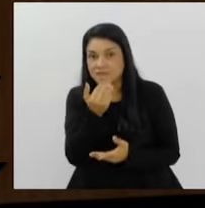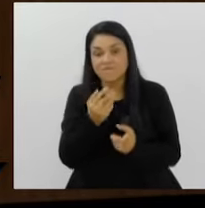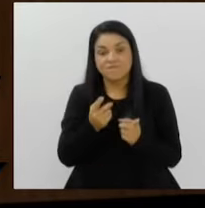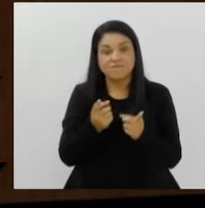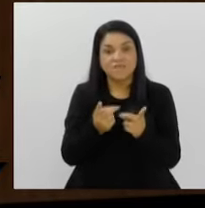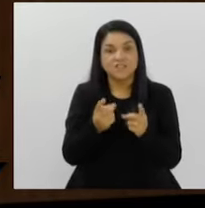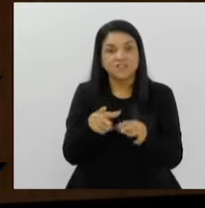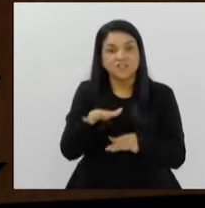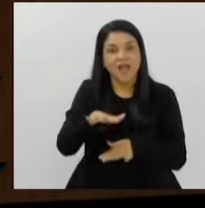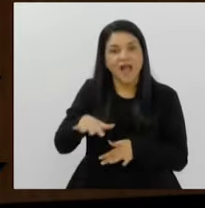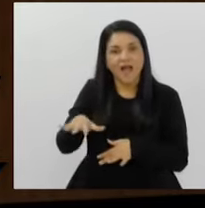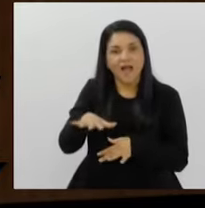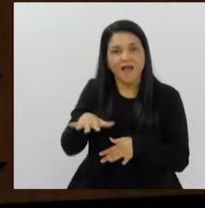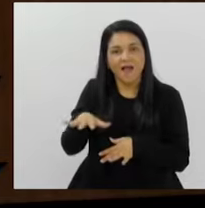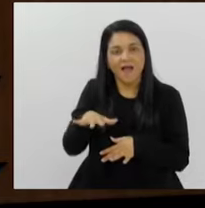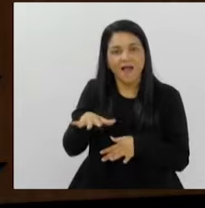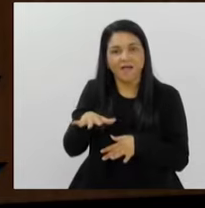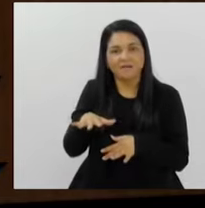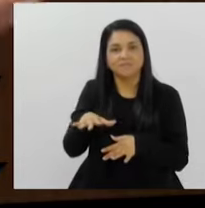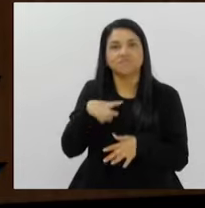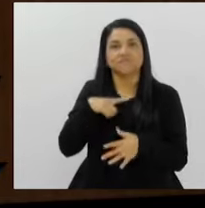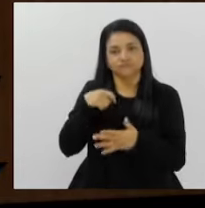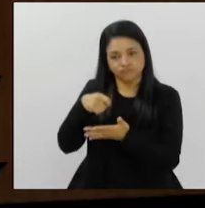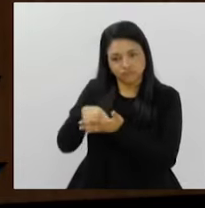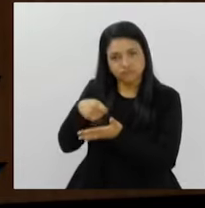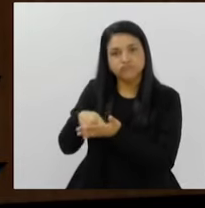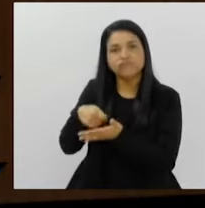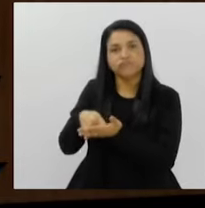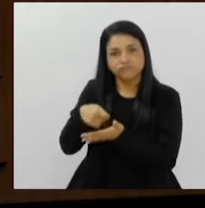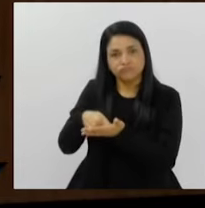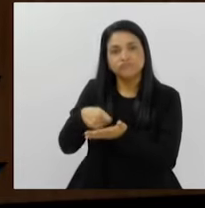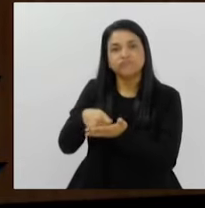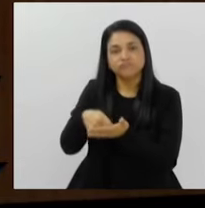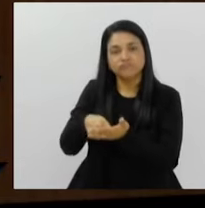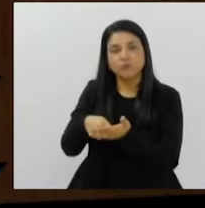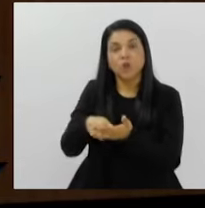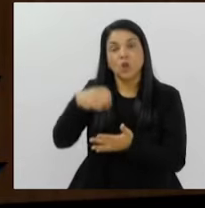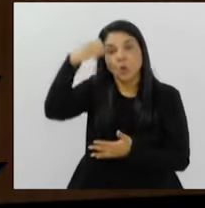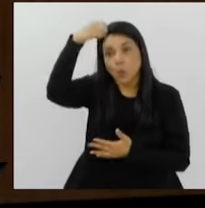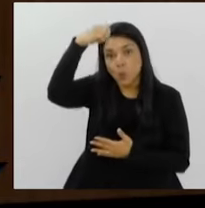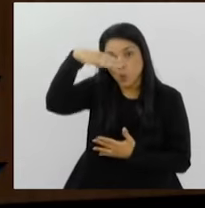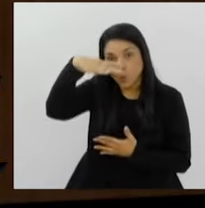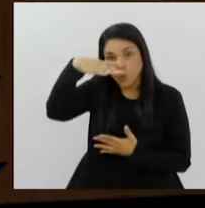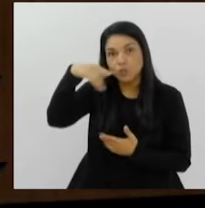vendida nessas áreas, eles estão cobrando luz.